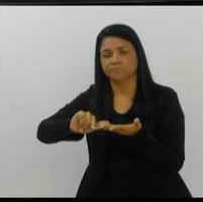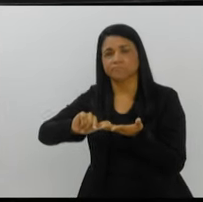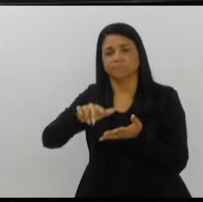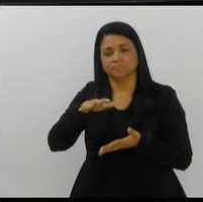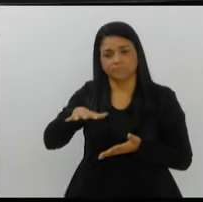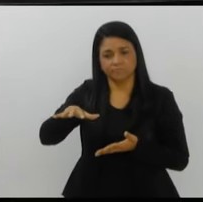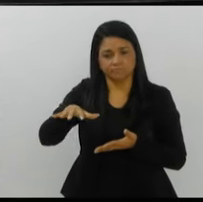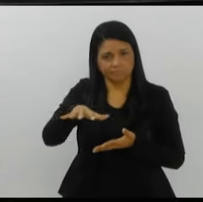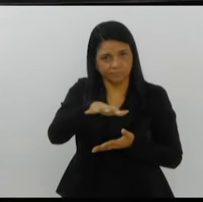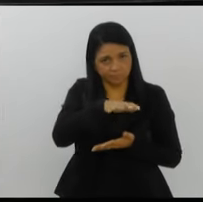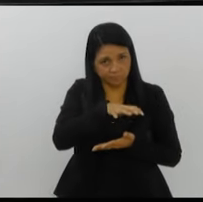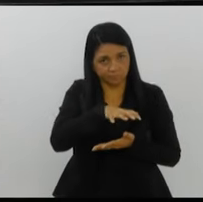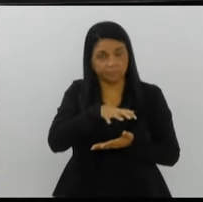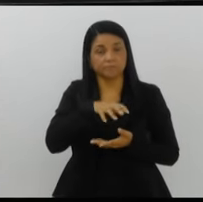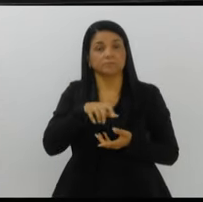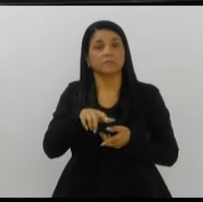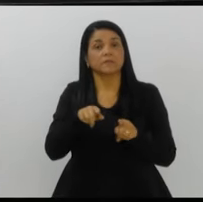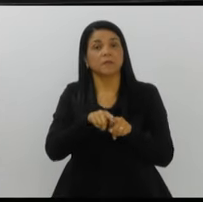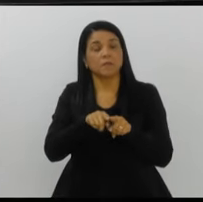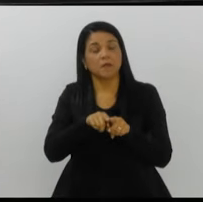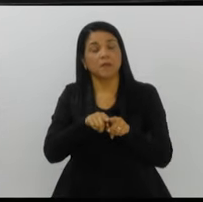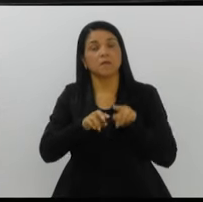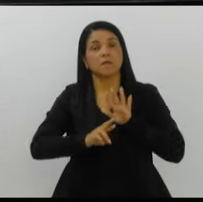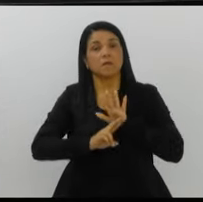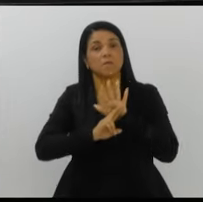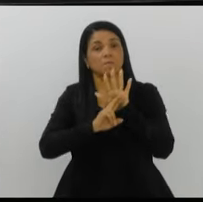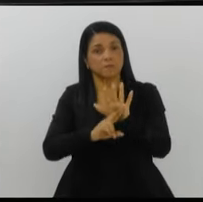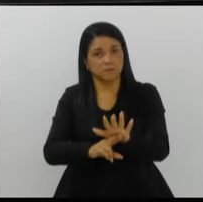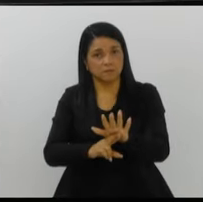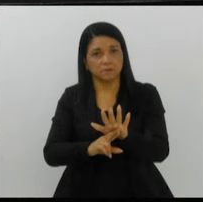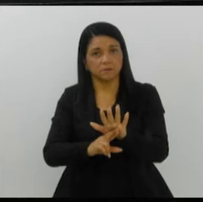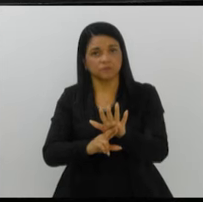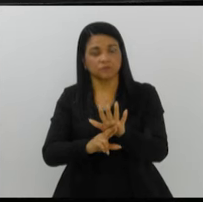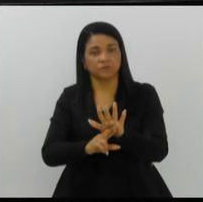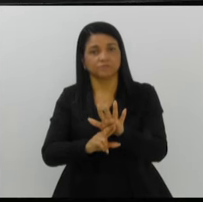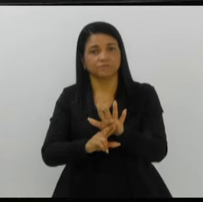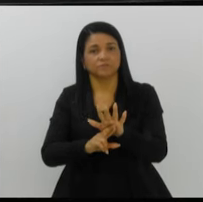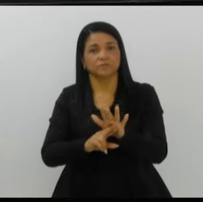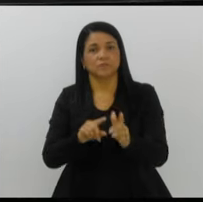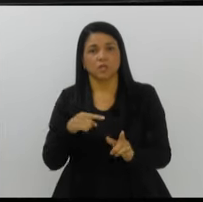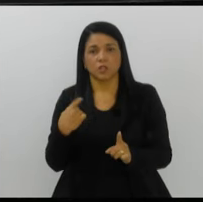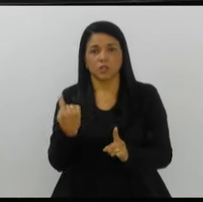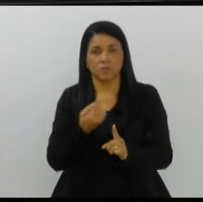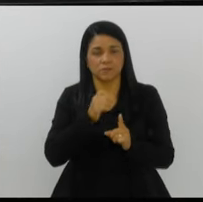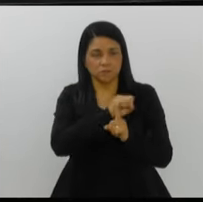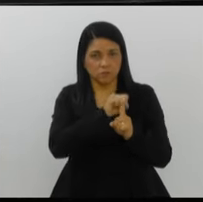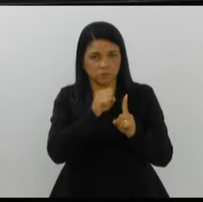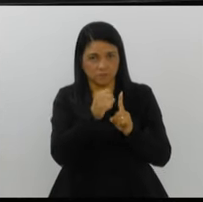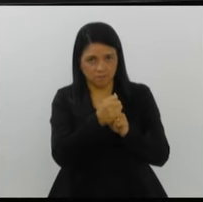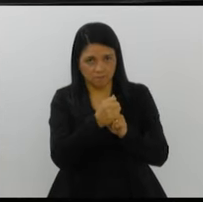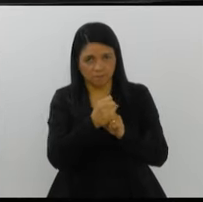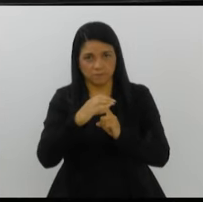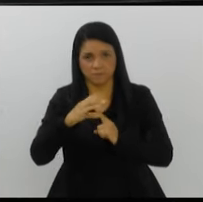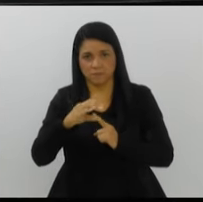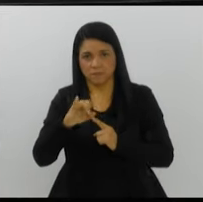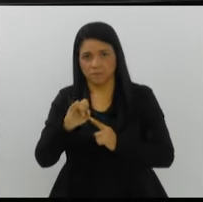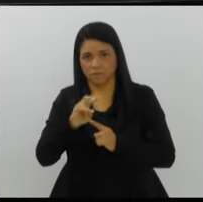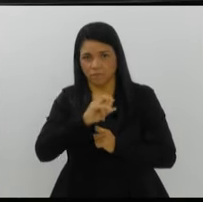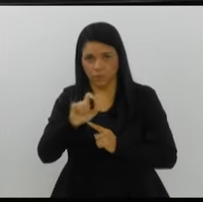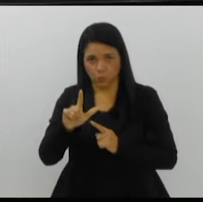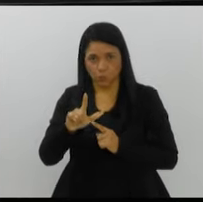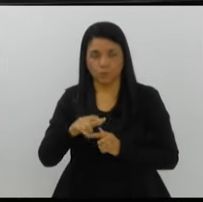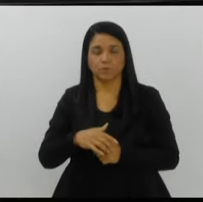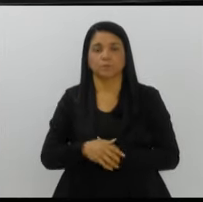segmentos, e como também representantes da nossa sociedade civil